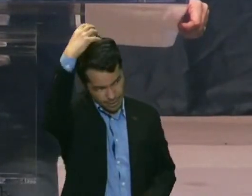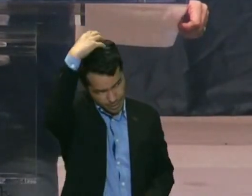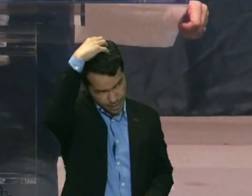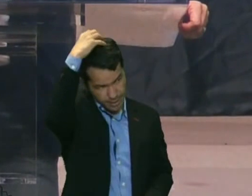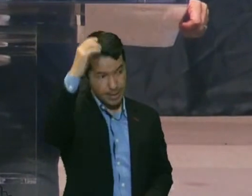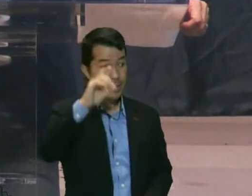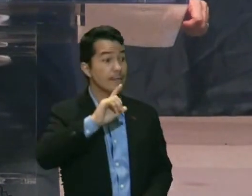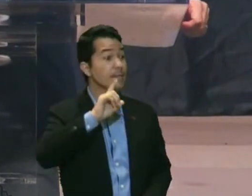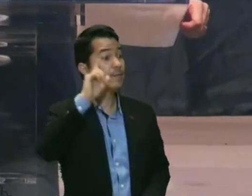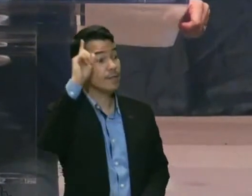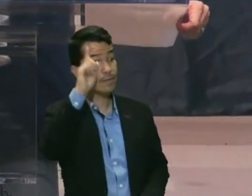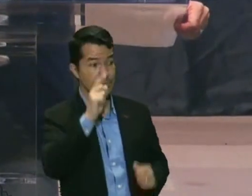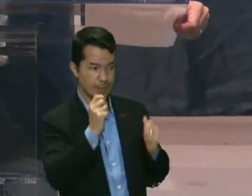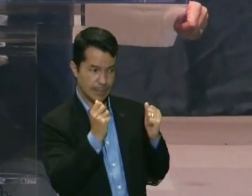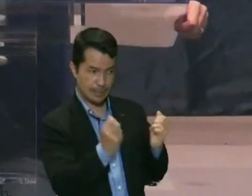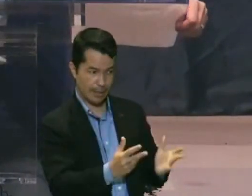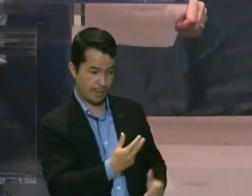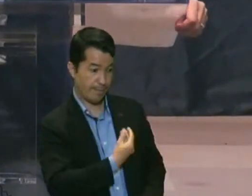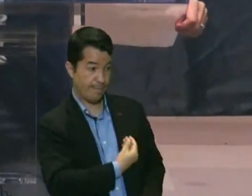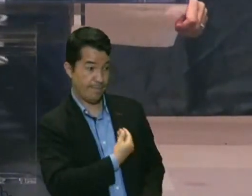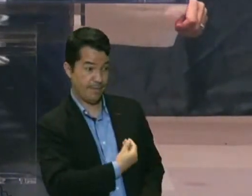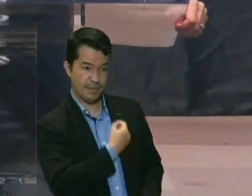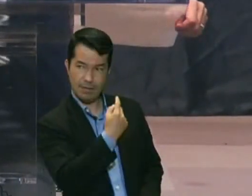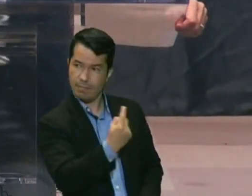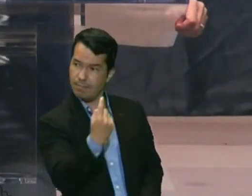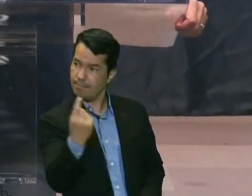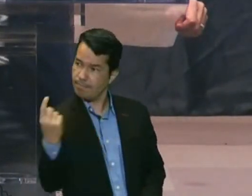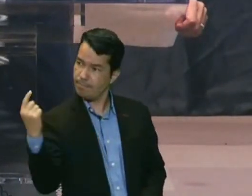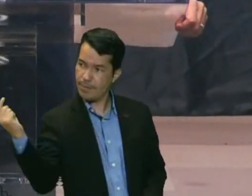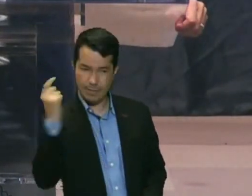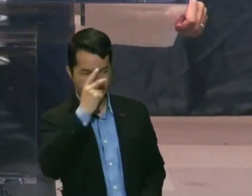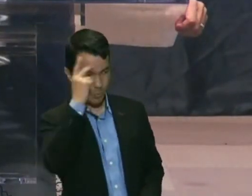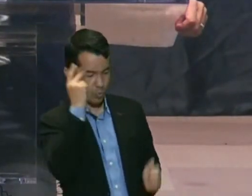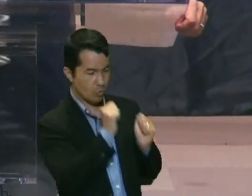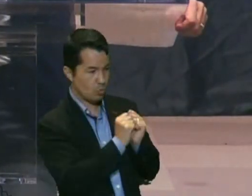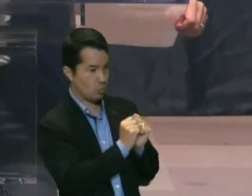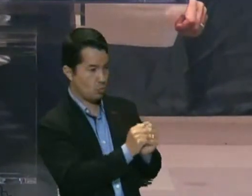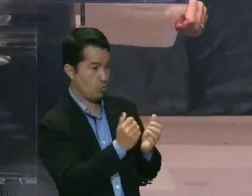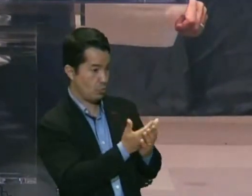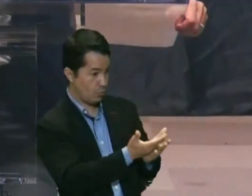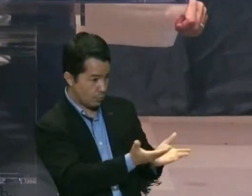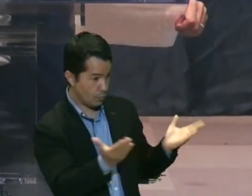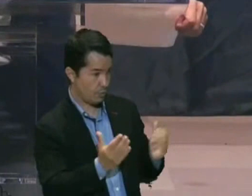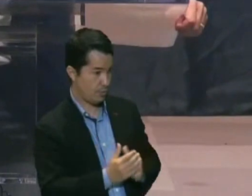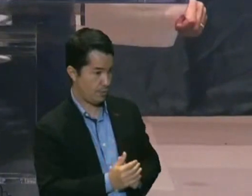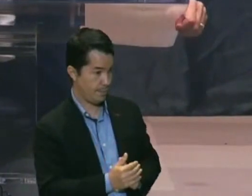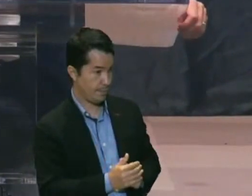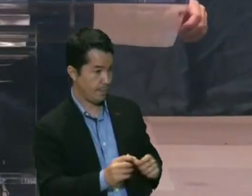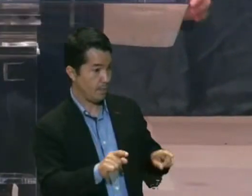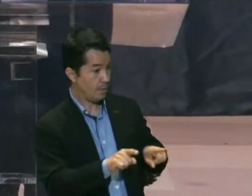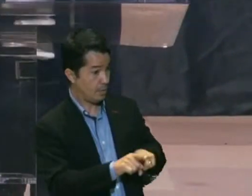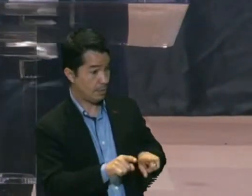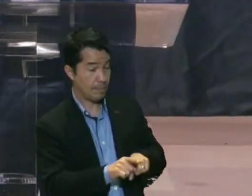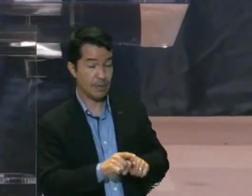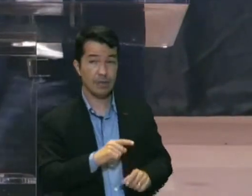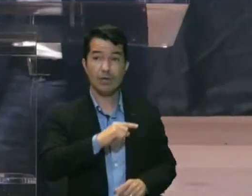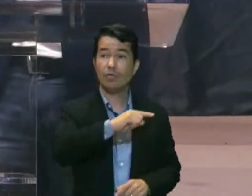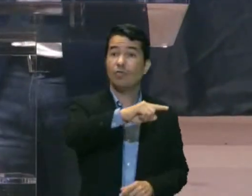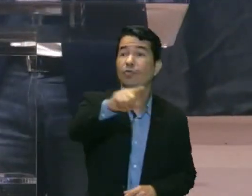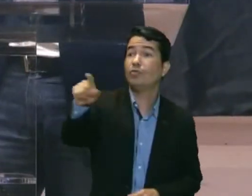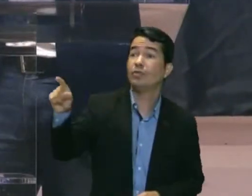deu-lhe a vida de todos os que estão navegando com você. Assim, tenham ânimo,